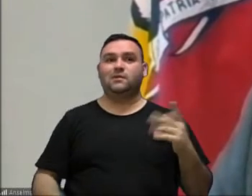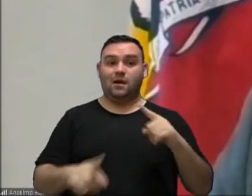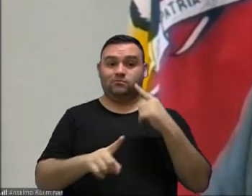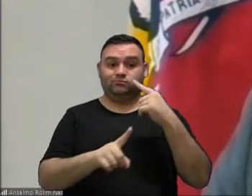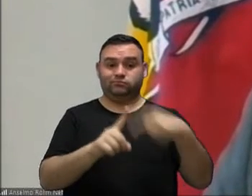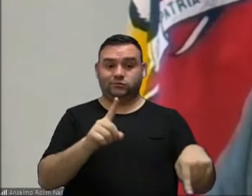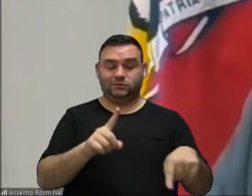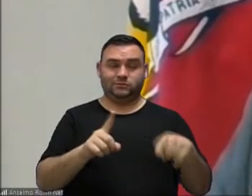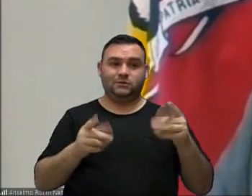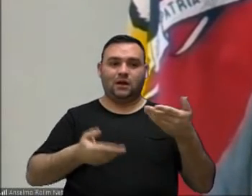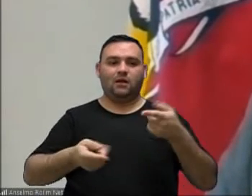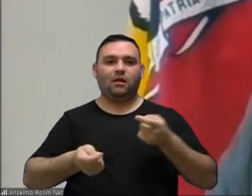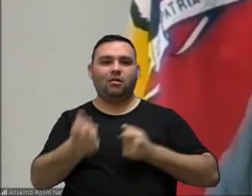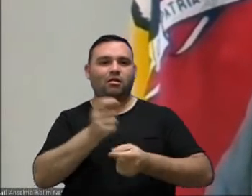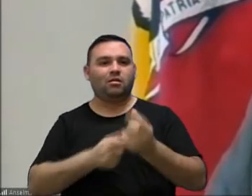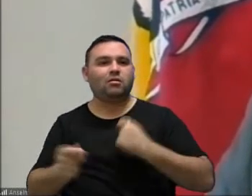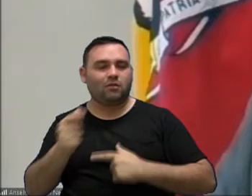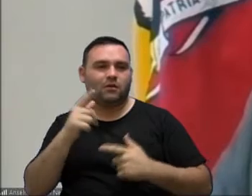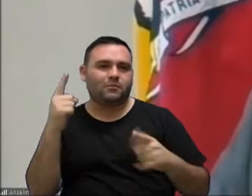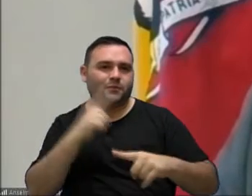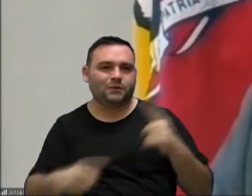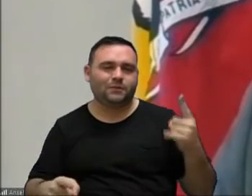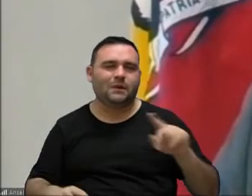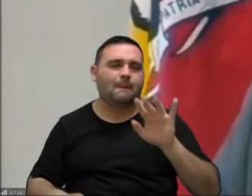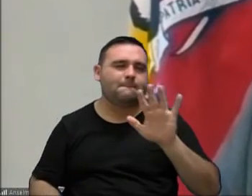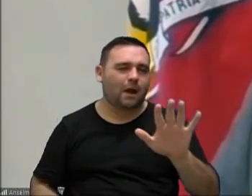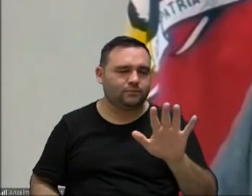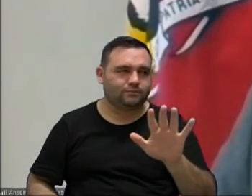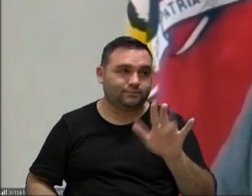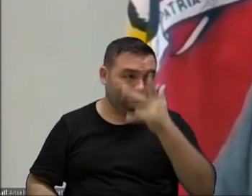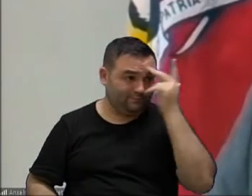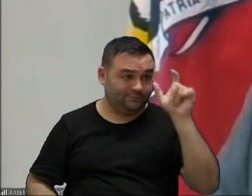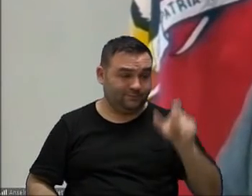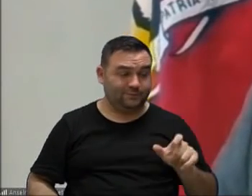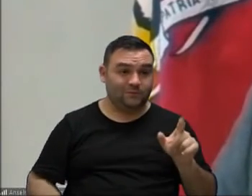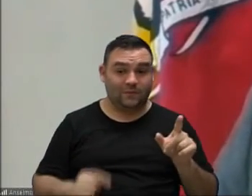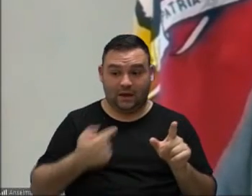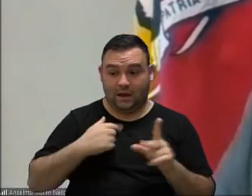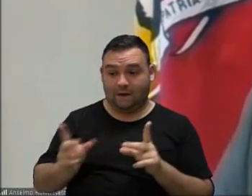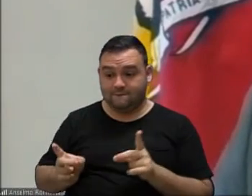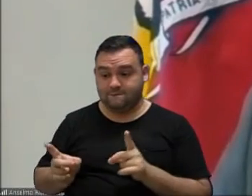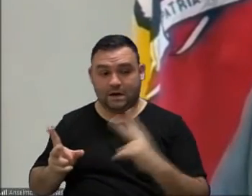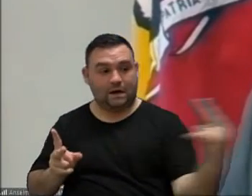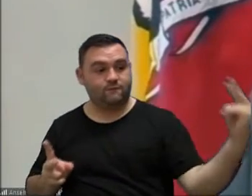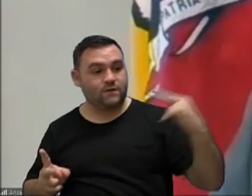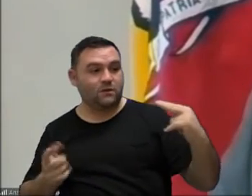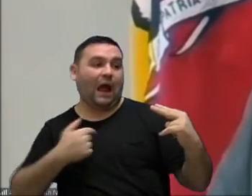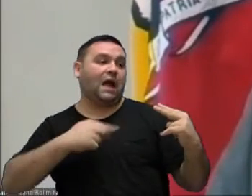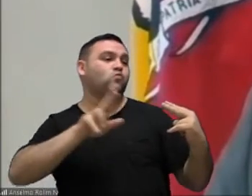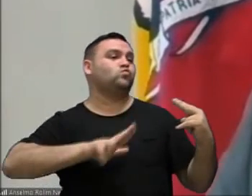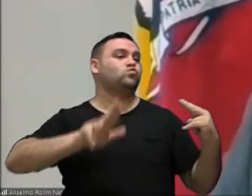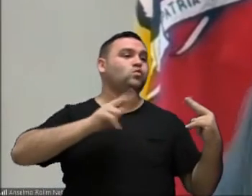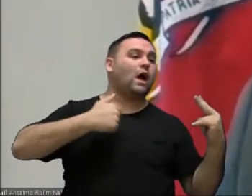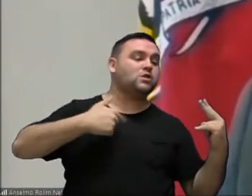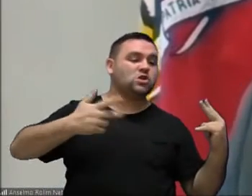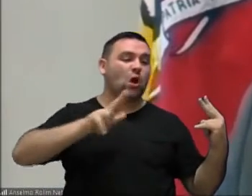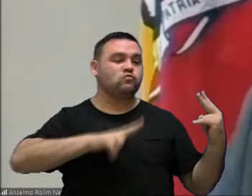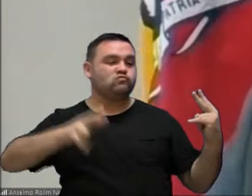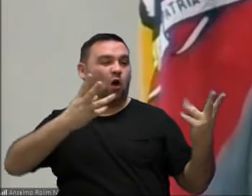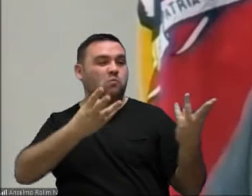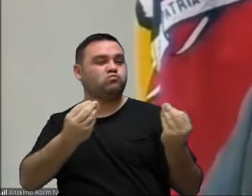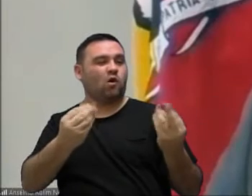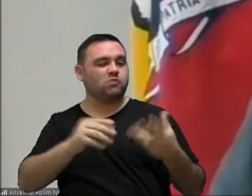proibido o tráfico de droga mas a pessoa pega vendendo droga ah eu sou usuário e uso pra